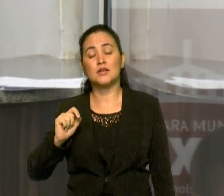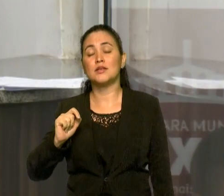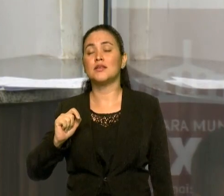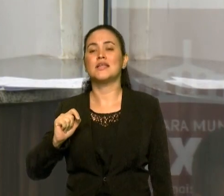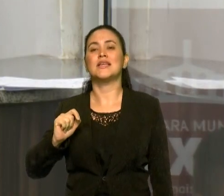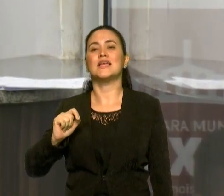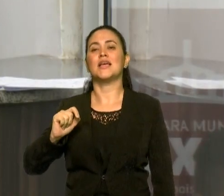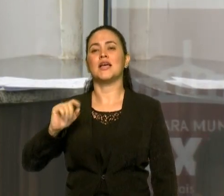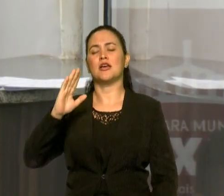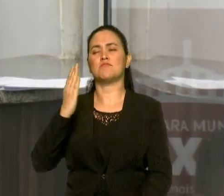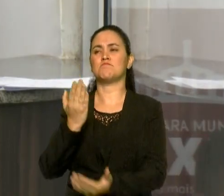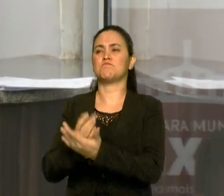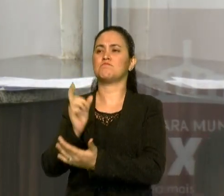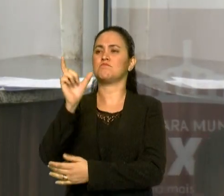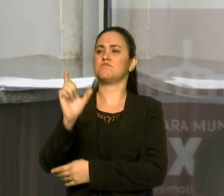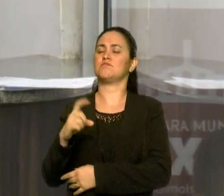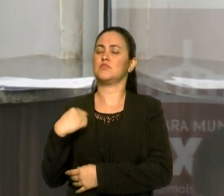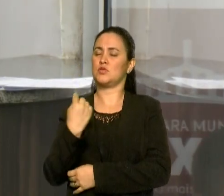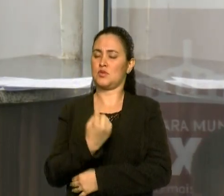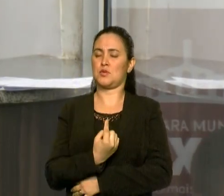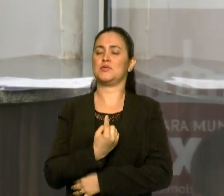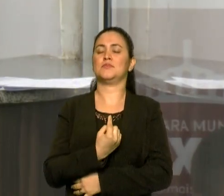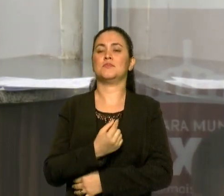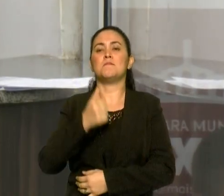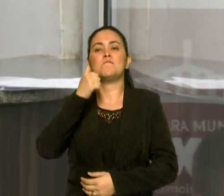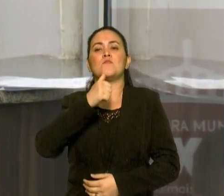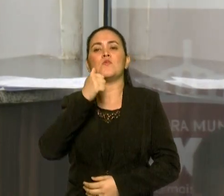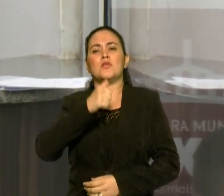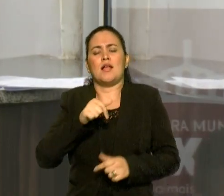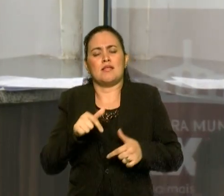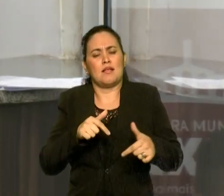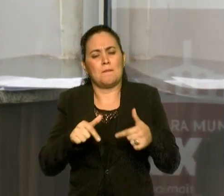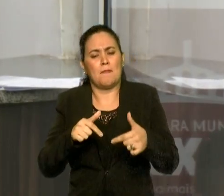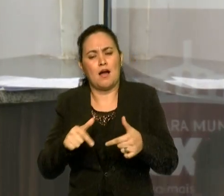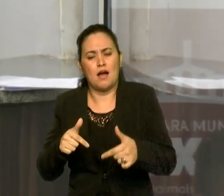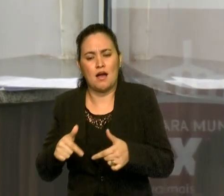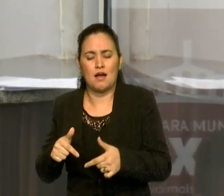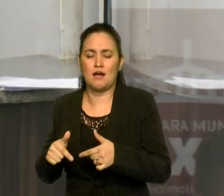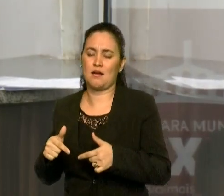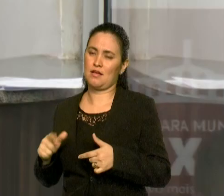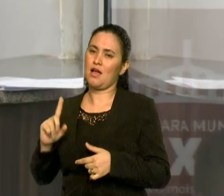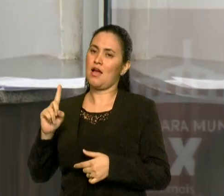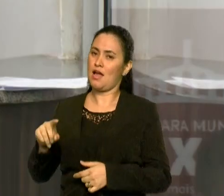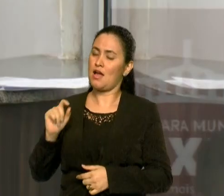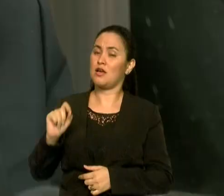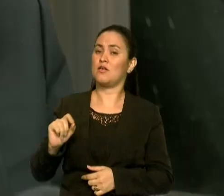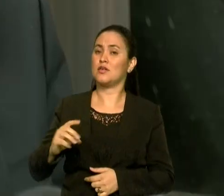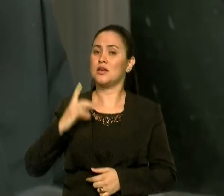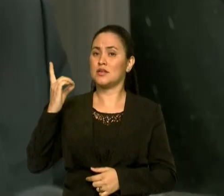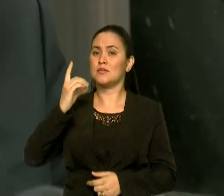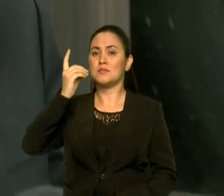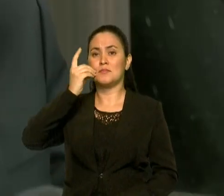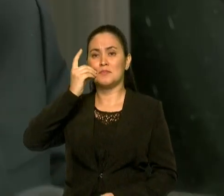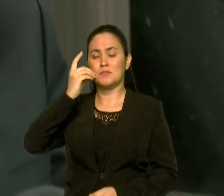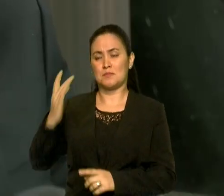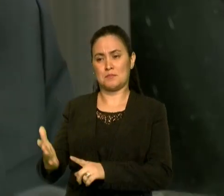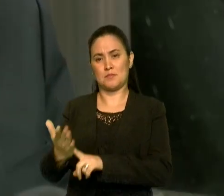mulheres incansáveis e trabalhadoras, porque é isso que a deputada Daniele tem mostrado para mim.